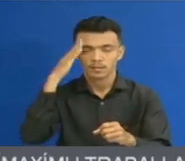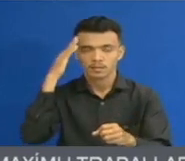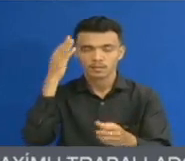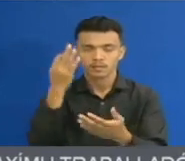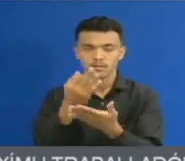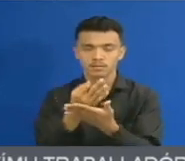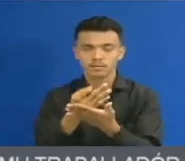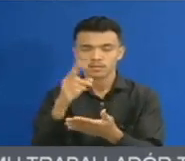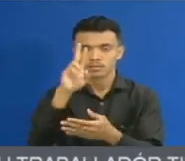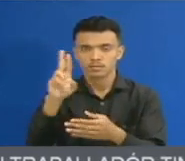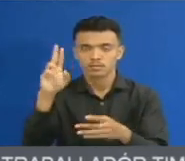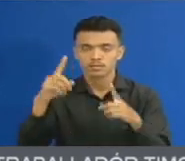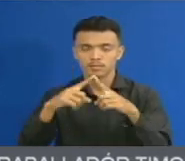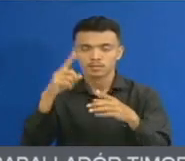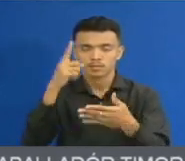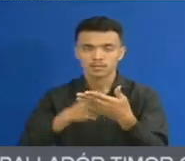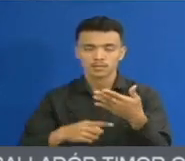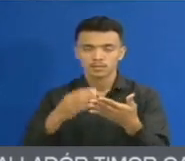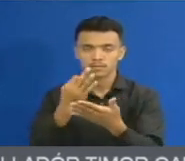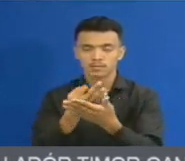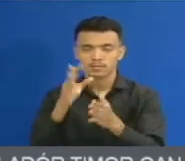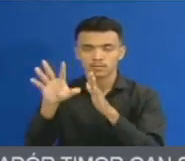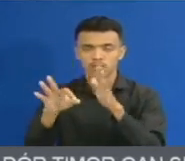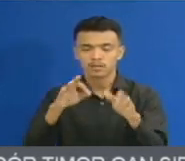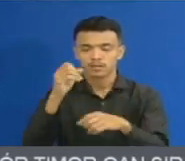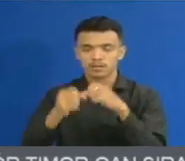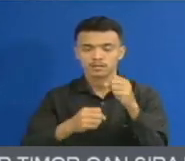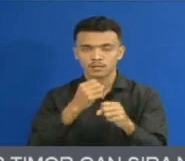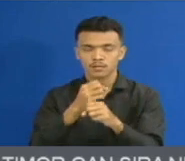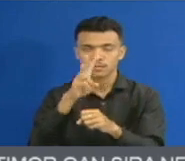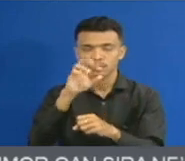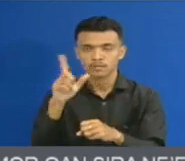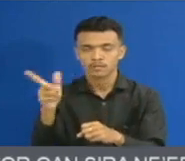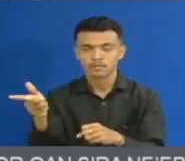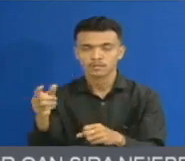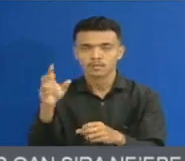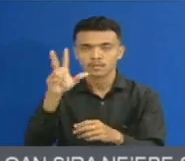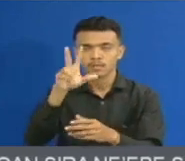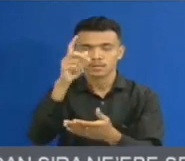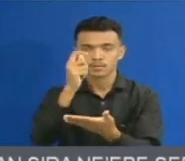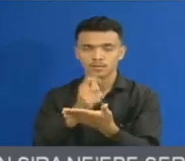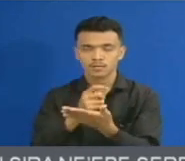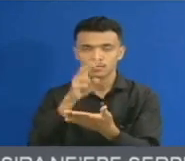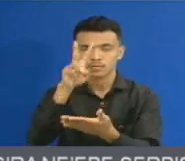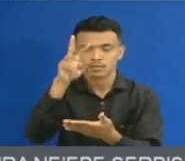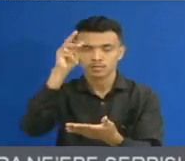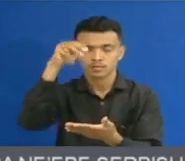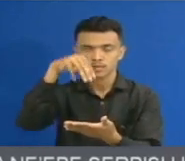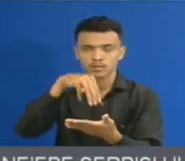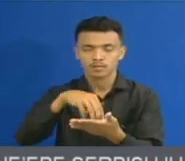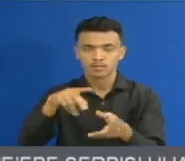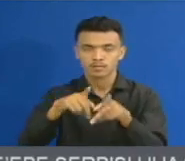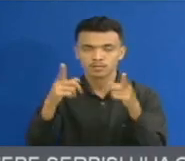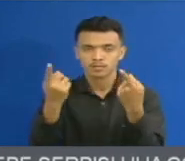serne uja ba saída, receitas nebe maitehetan ia 2020 ninian maka 302. Milhão, nebe que companhia estado